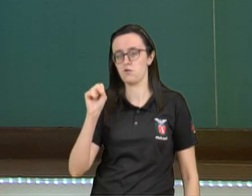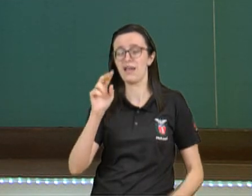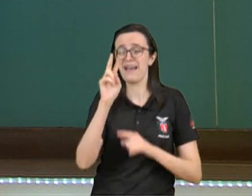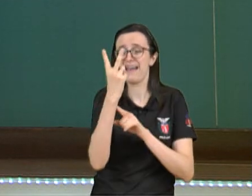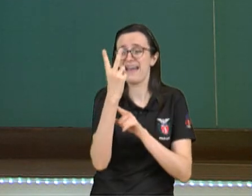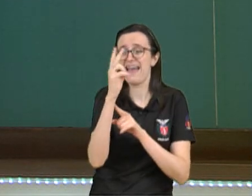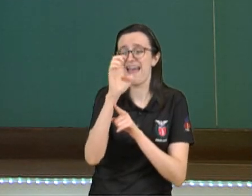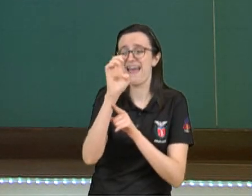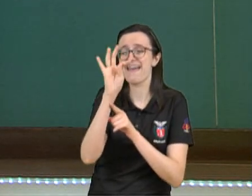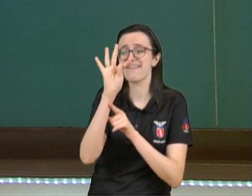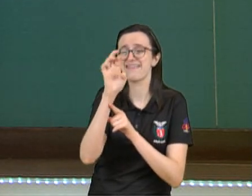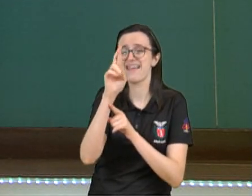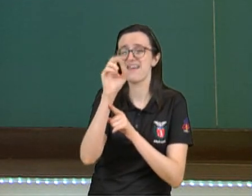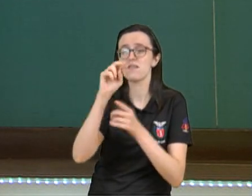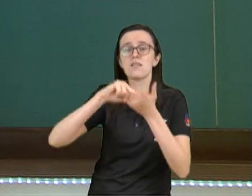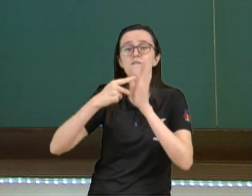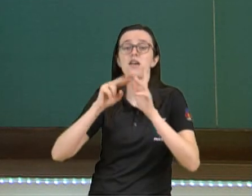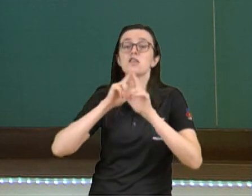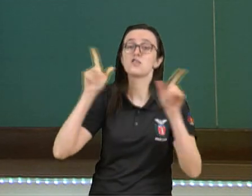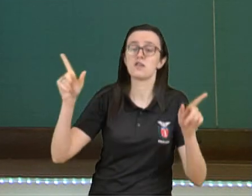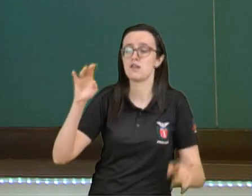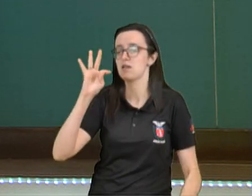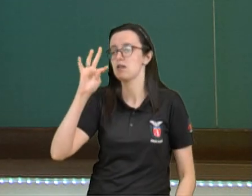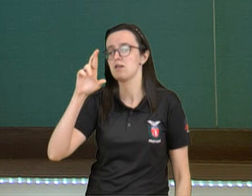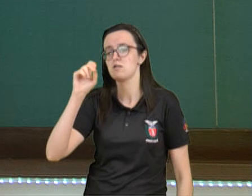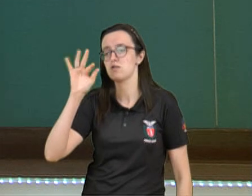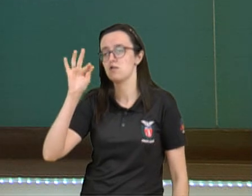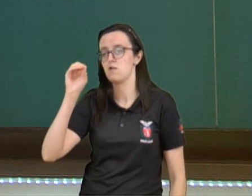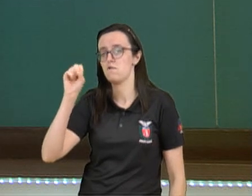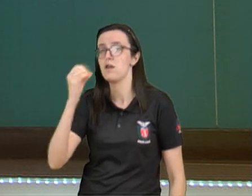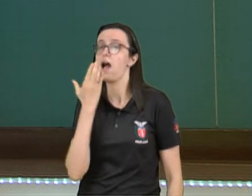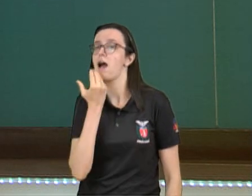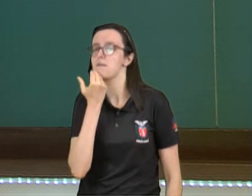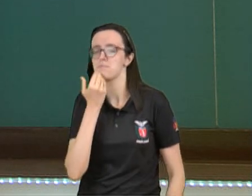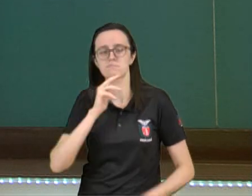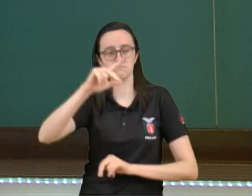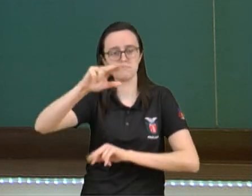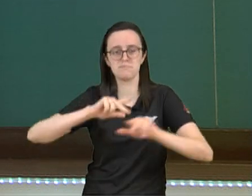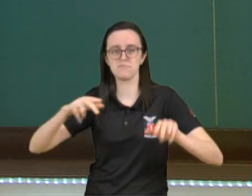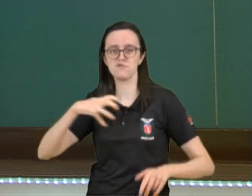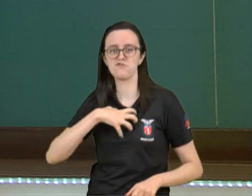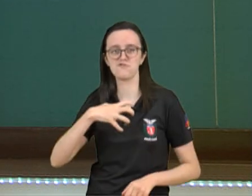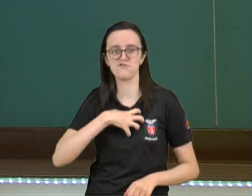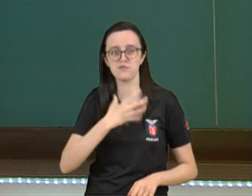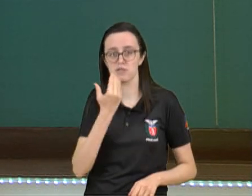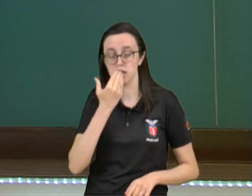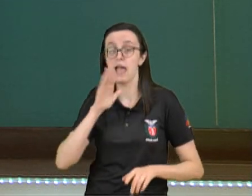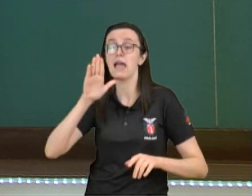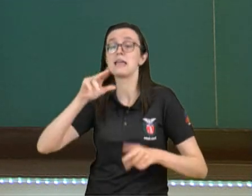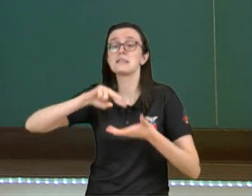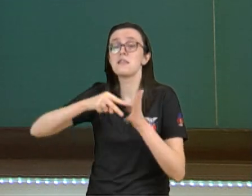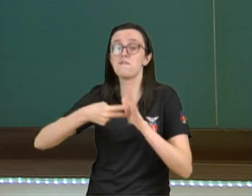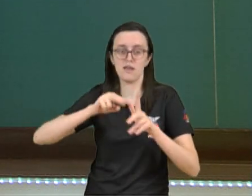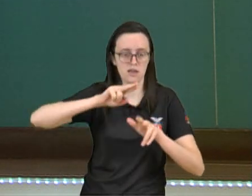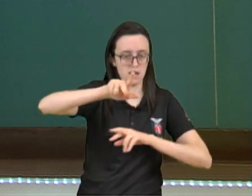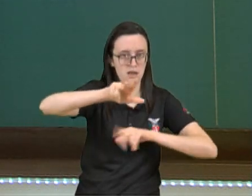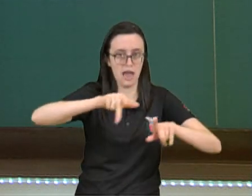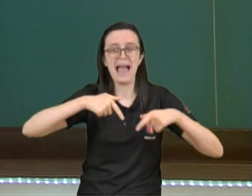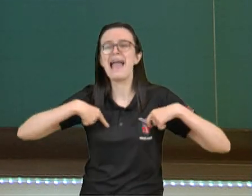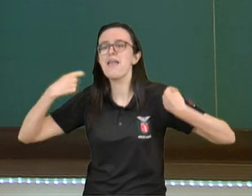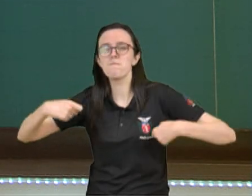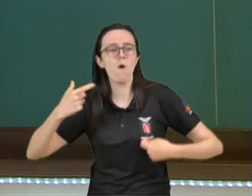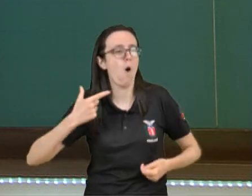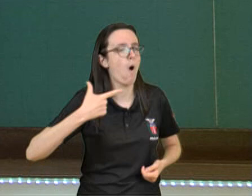hétero, diferente, trófos, alimentação. Eles dependem de um